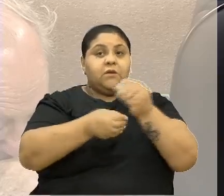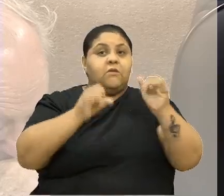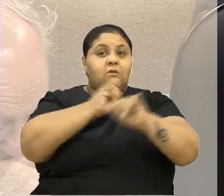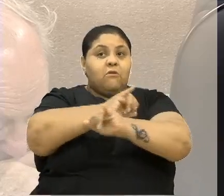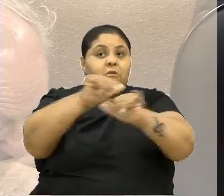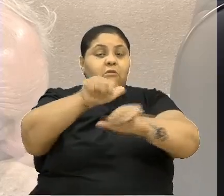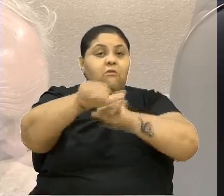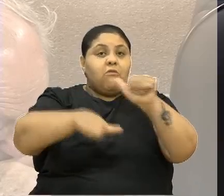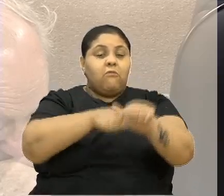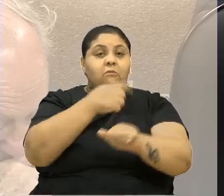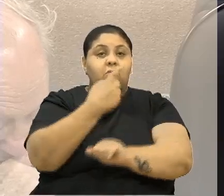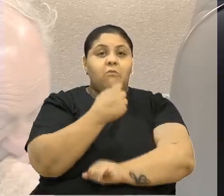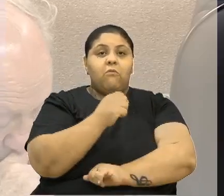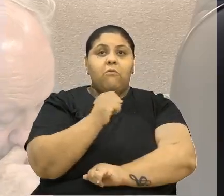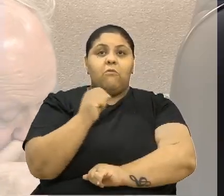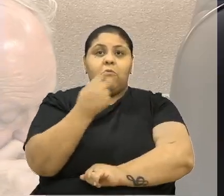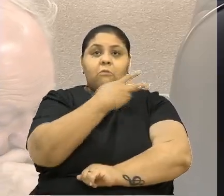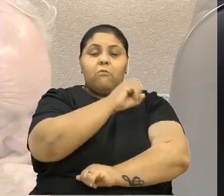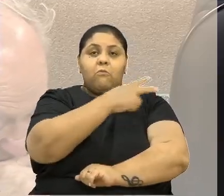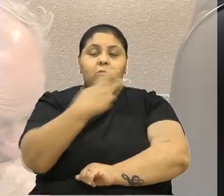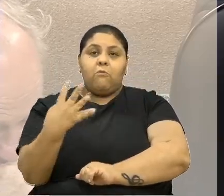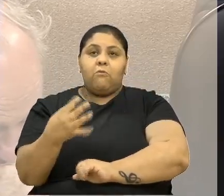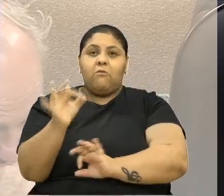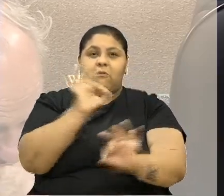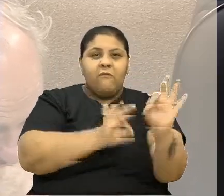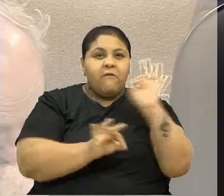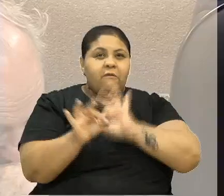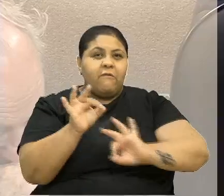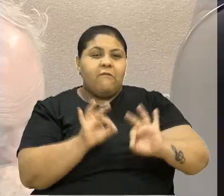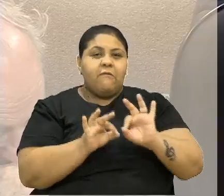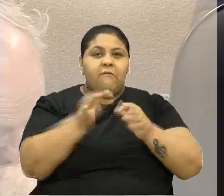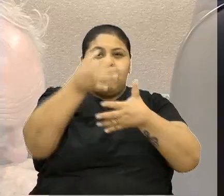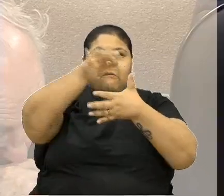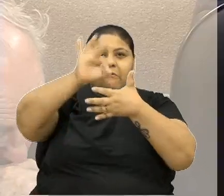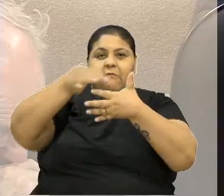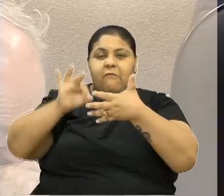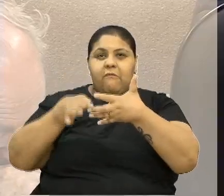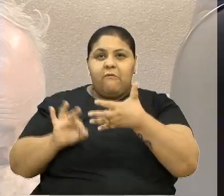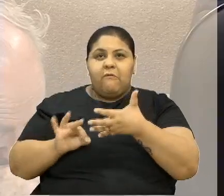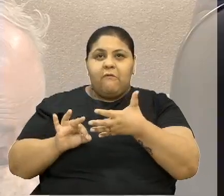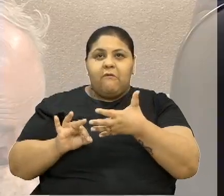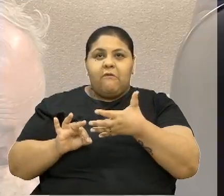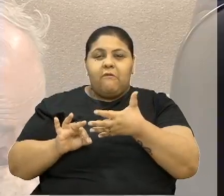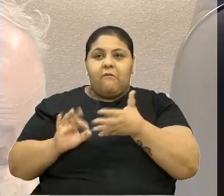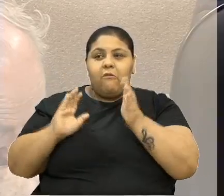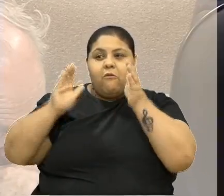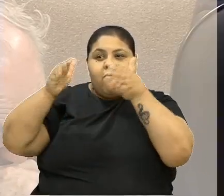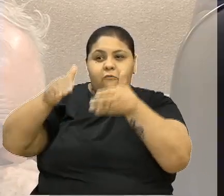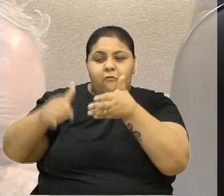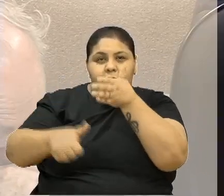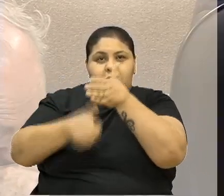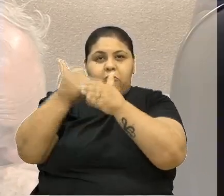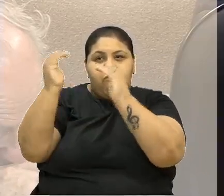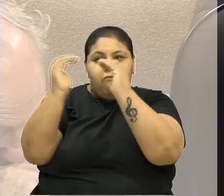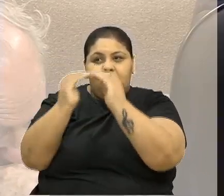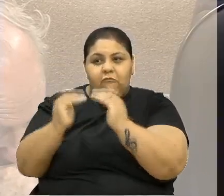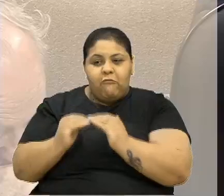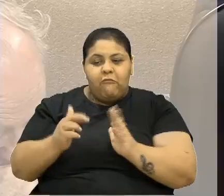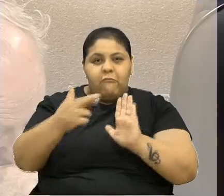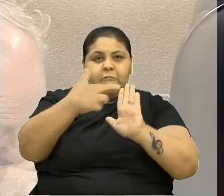retificativa 1/2024, que ajusta dispositivos para maior precisão e alinhamento com as